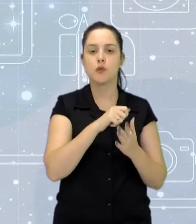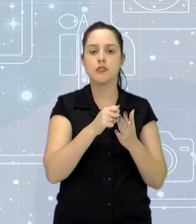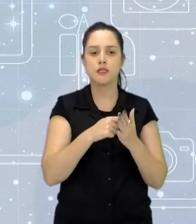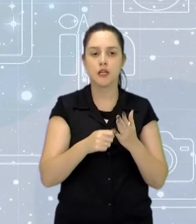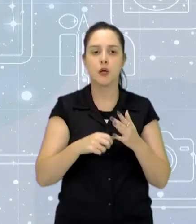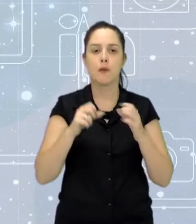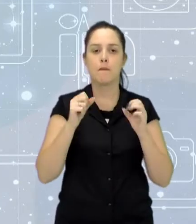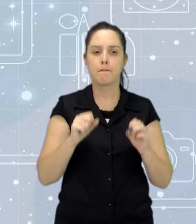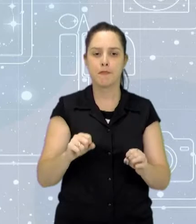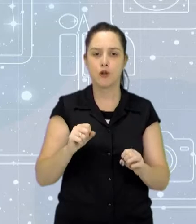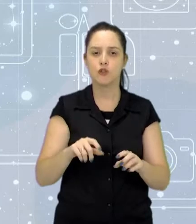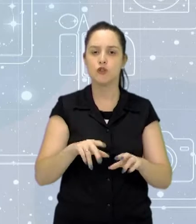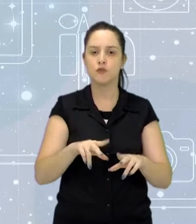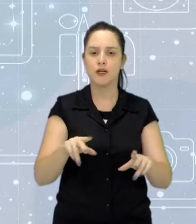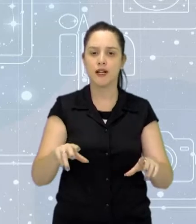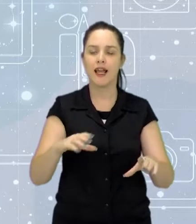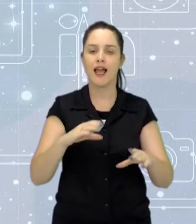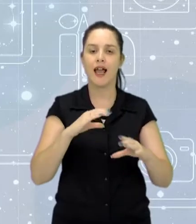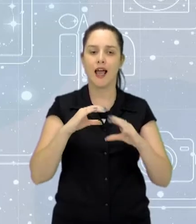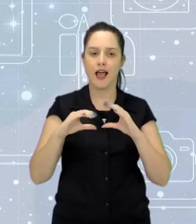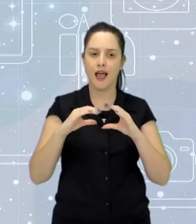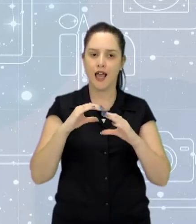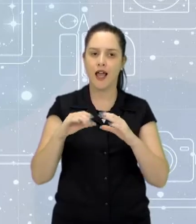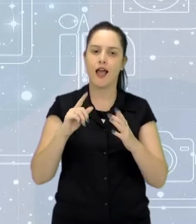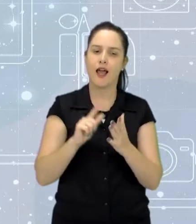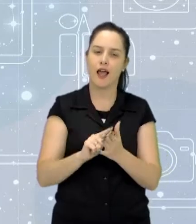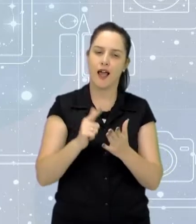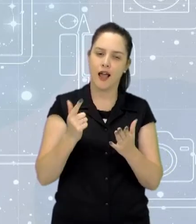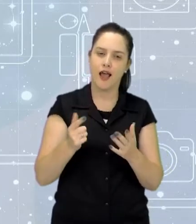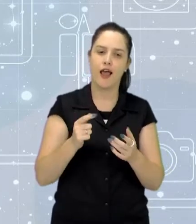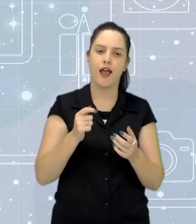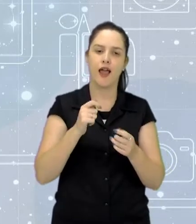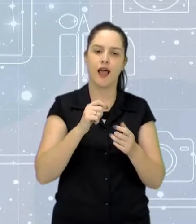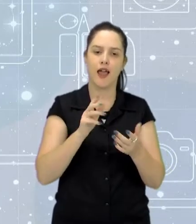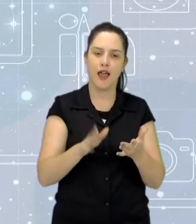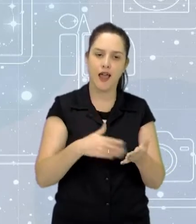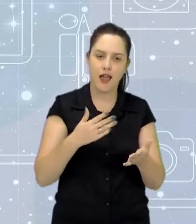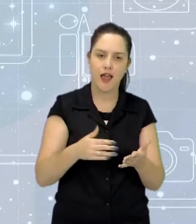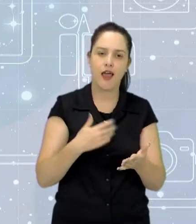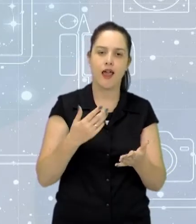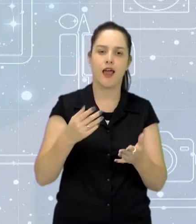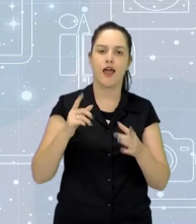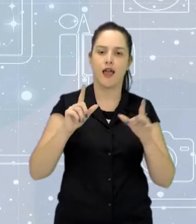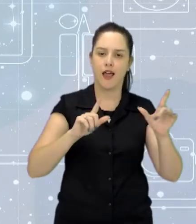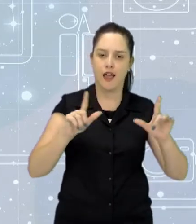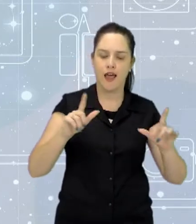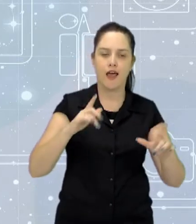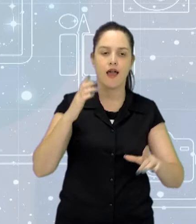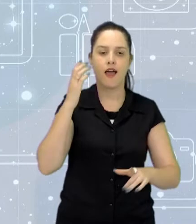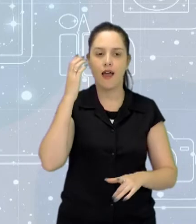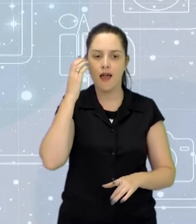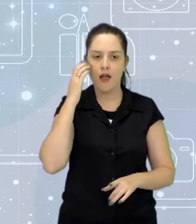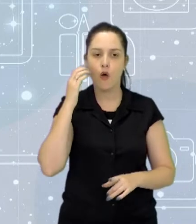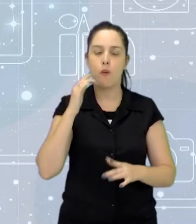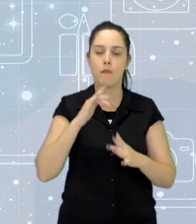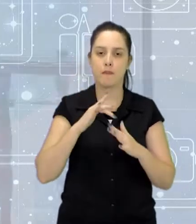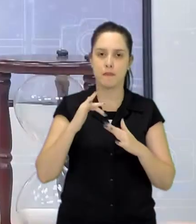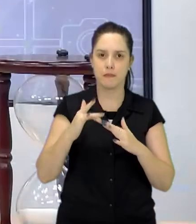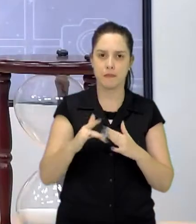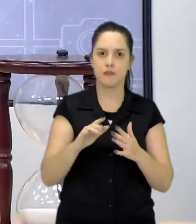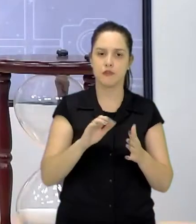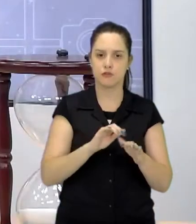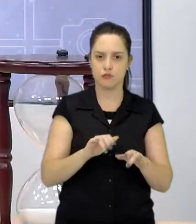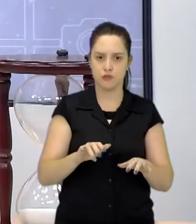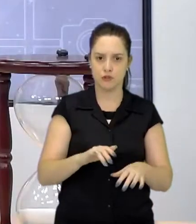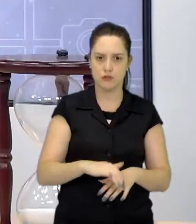em diferentes canais de comunicação, em jornais, revistas, programas de TV, rádio ou mídias digitais. Que aí a gente tem, por